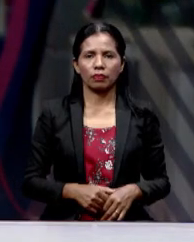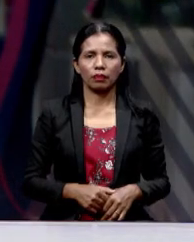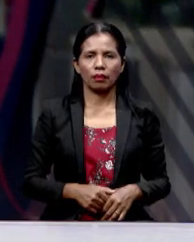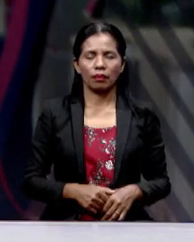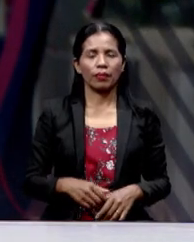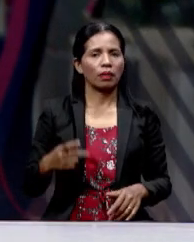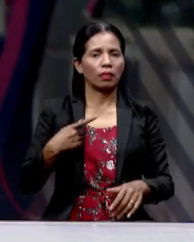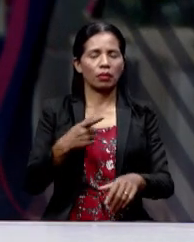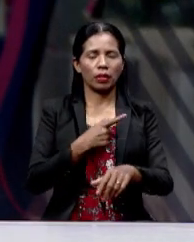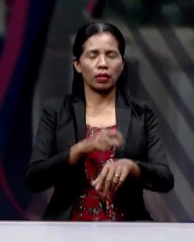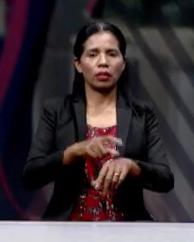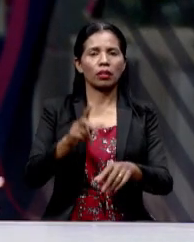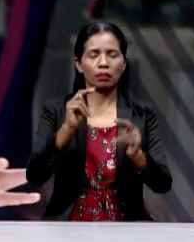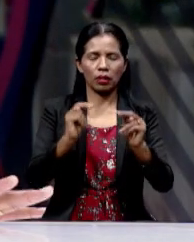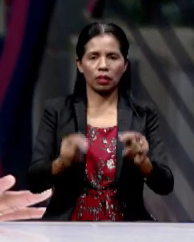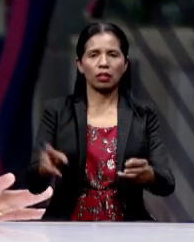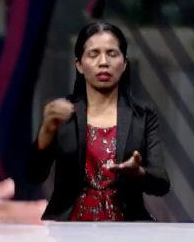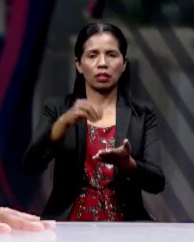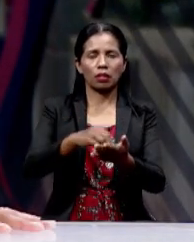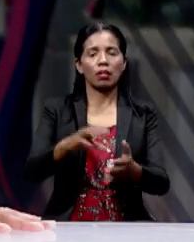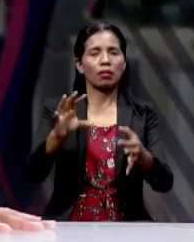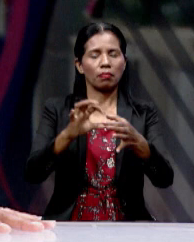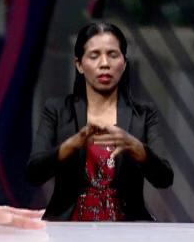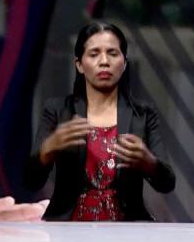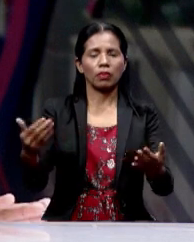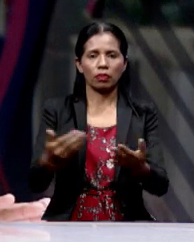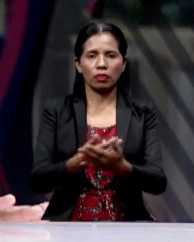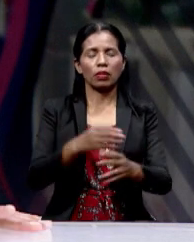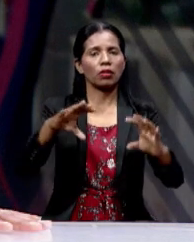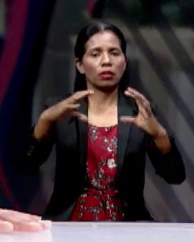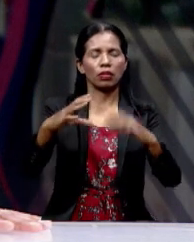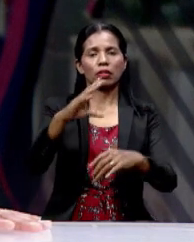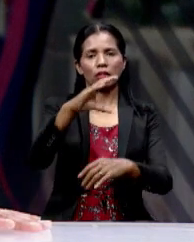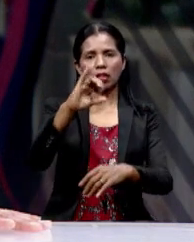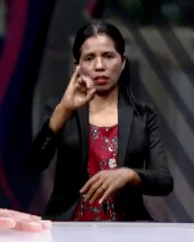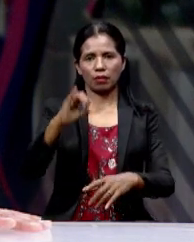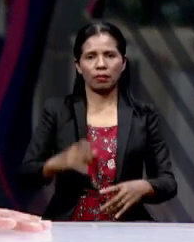O Parlamento Nacional precisa acelerar a substituição membro FON Conselheiro Conselho de Imprensa.